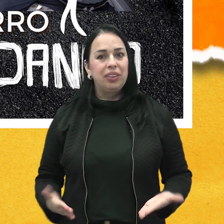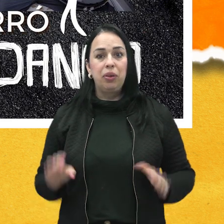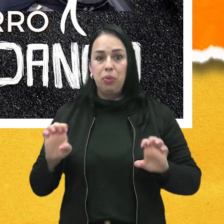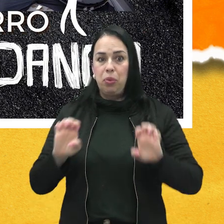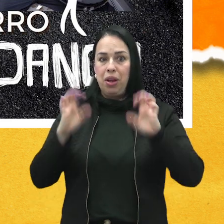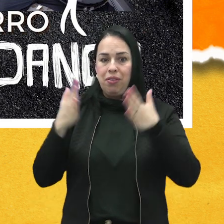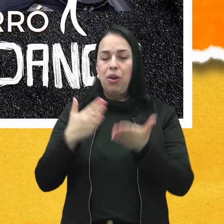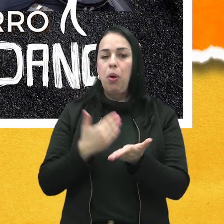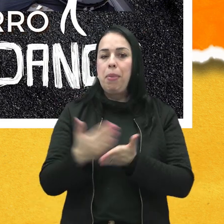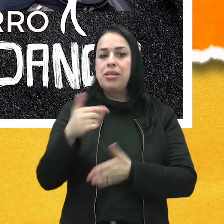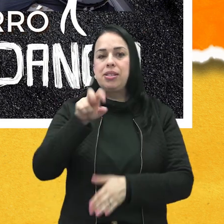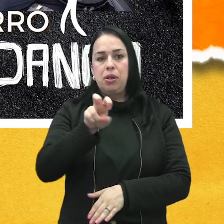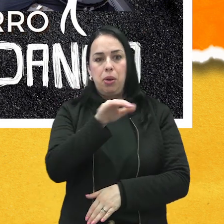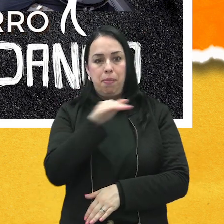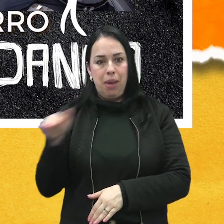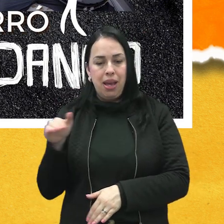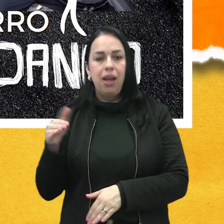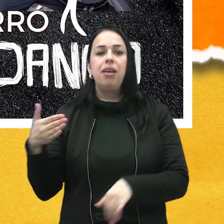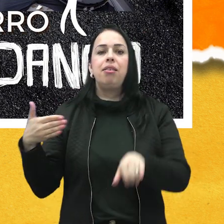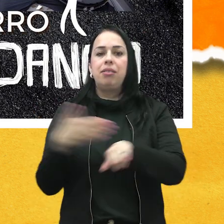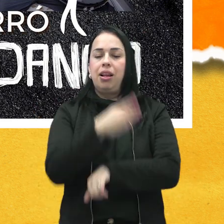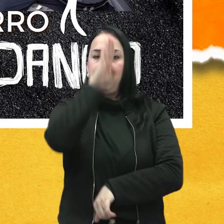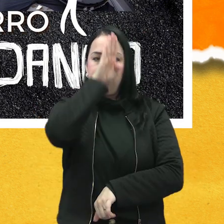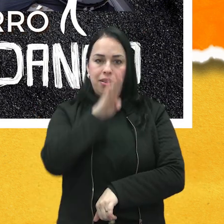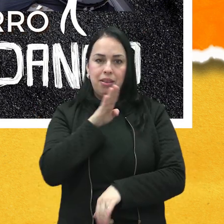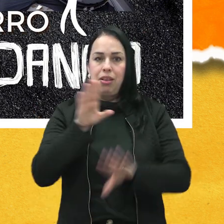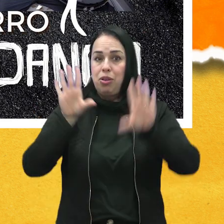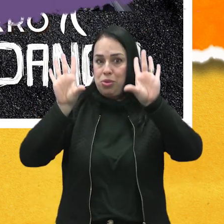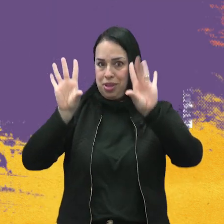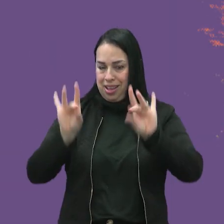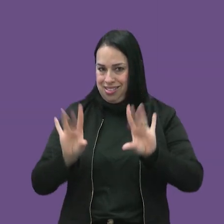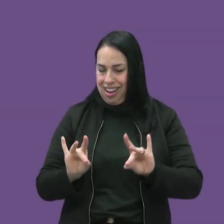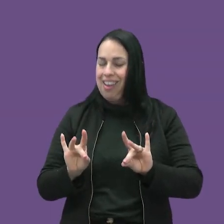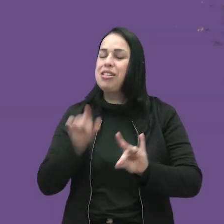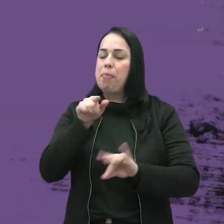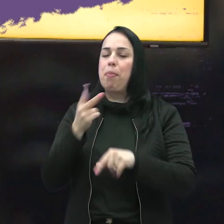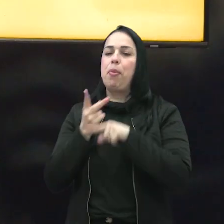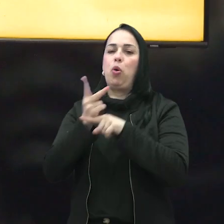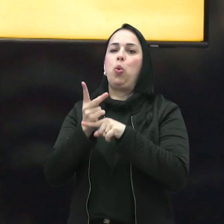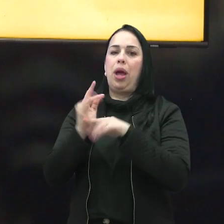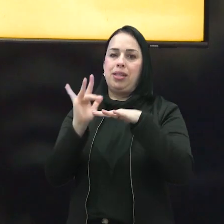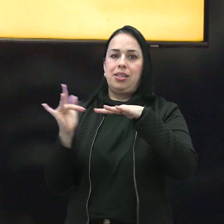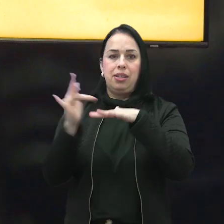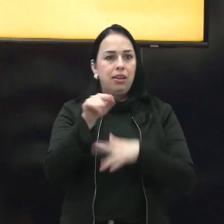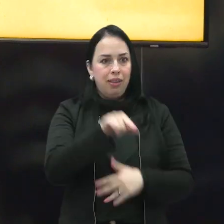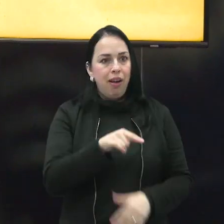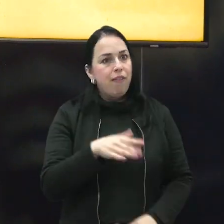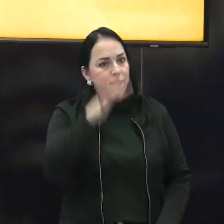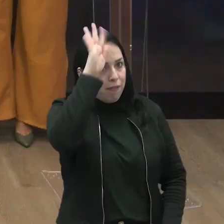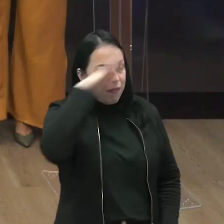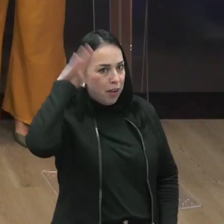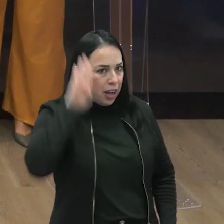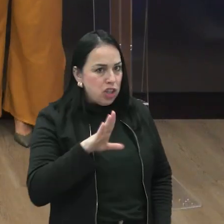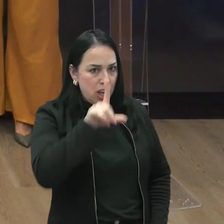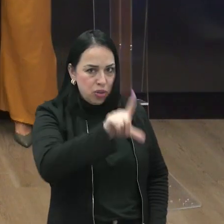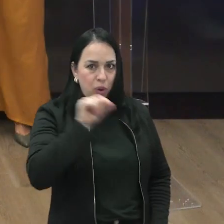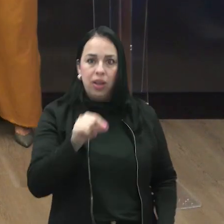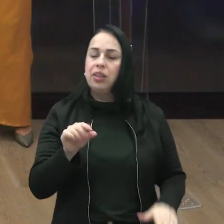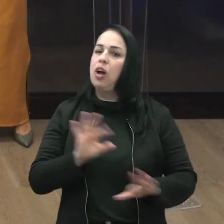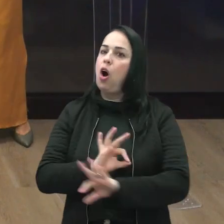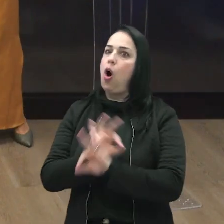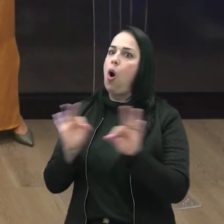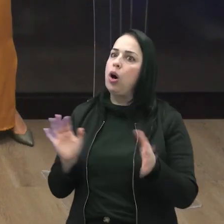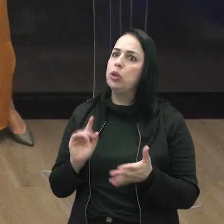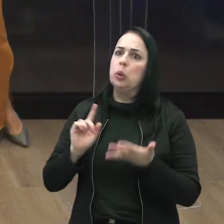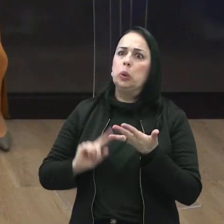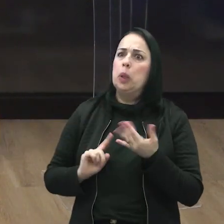pessoal, o evento começa às 5h30, né? E a entrada também é gratuita. Os detalhes também nas redes sociais. Fran, já escolheu a sua programação? Olha,